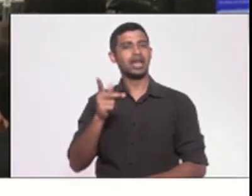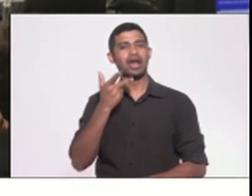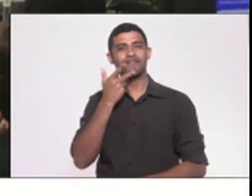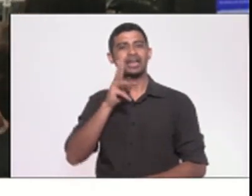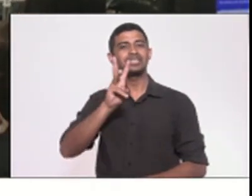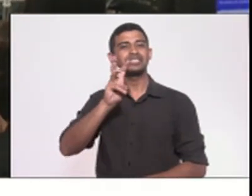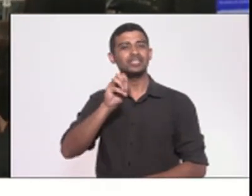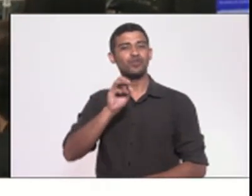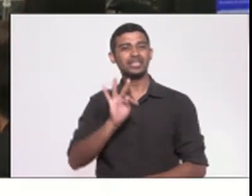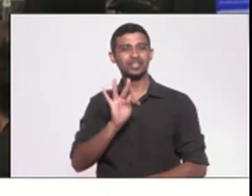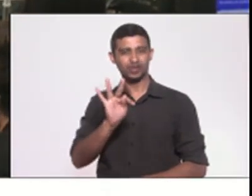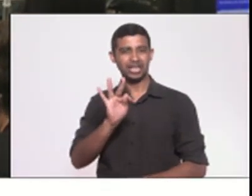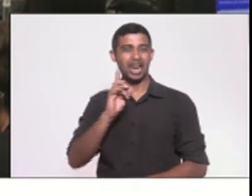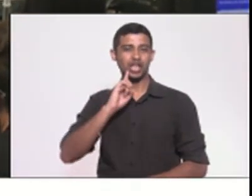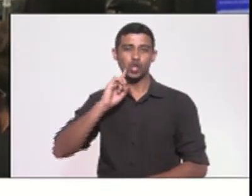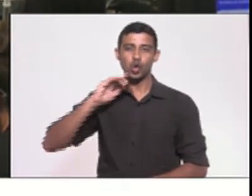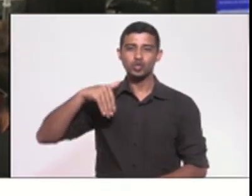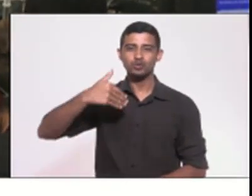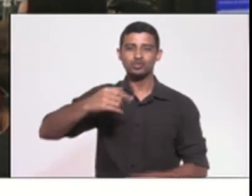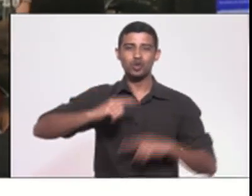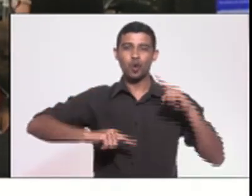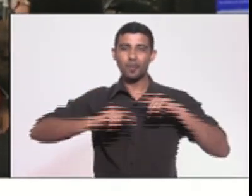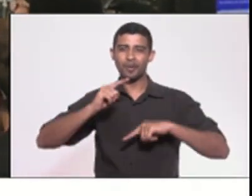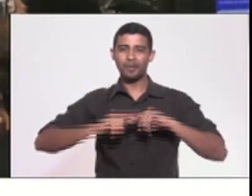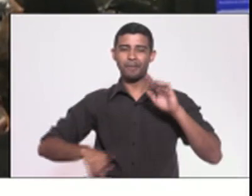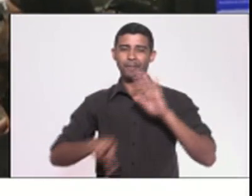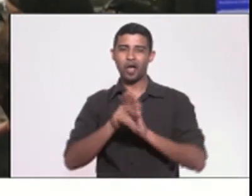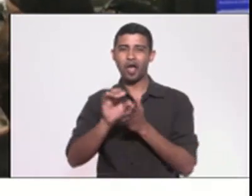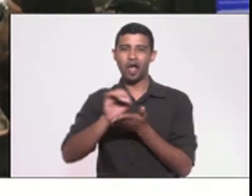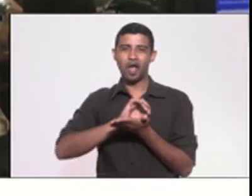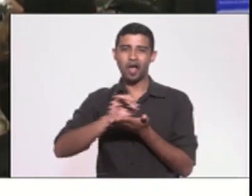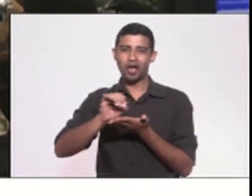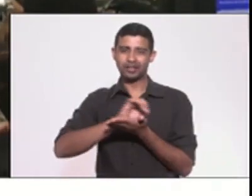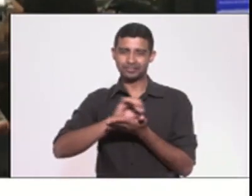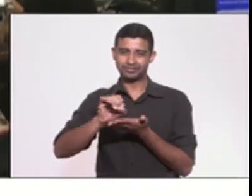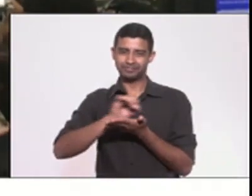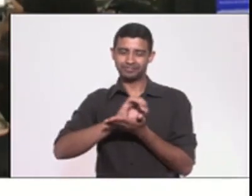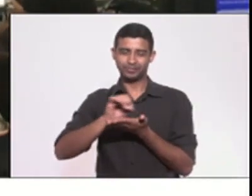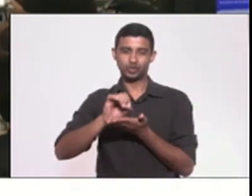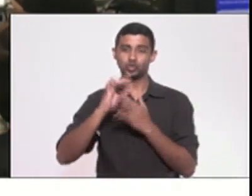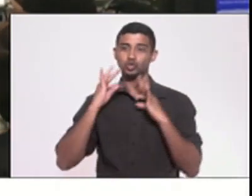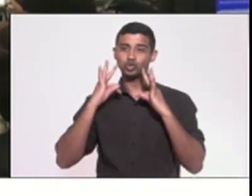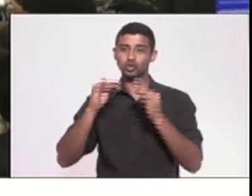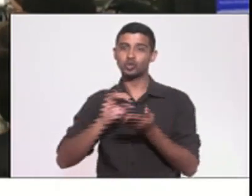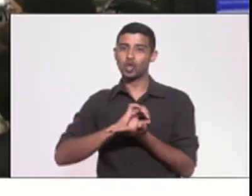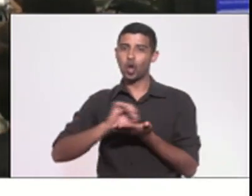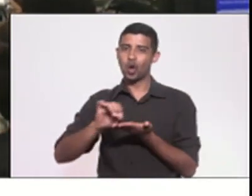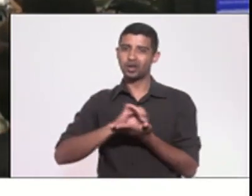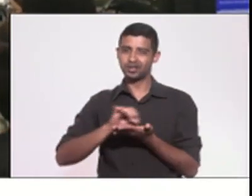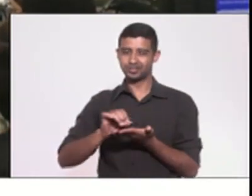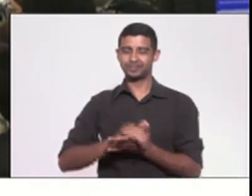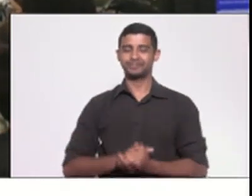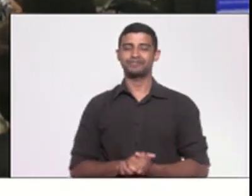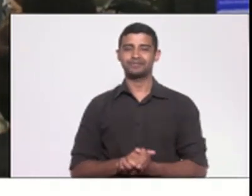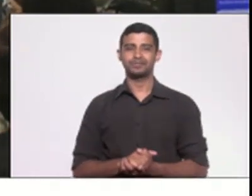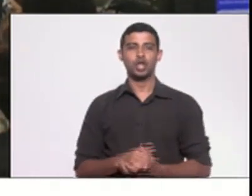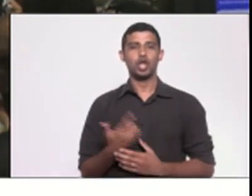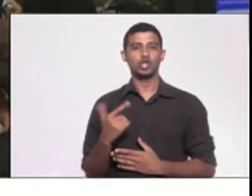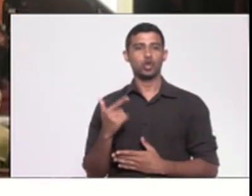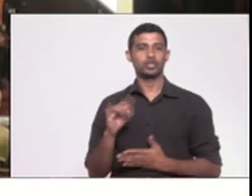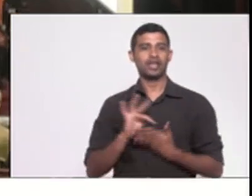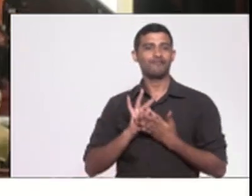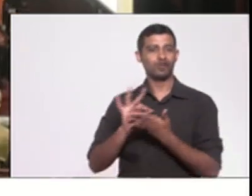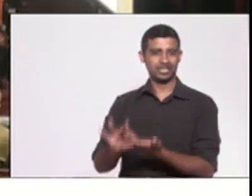dia de resíduos orgânicos, predominantemente orgânicos, porque nós não temos um fornecimento de